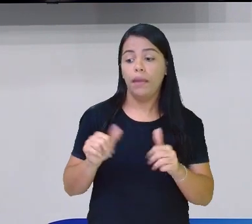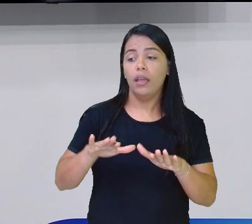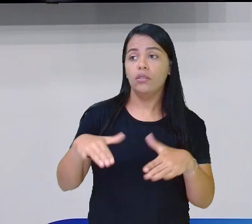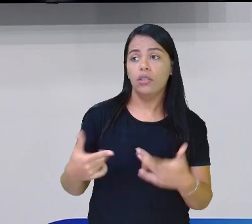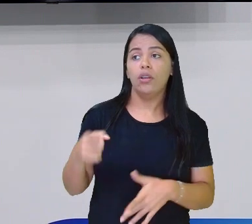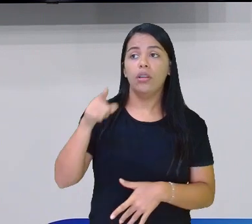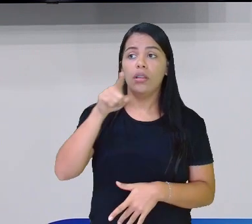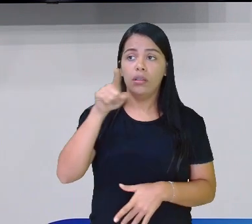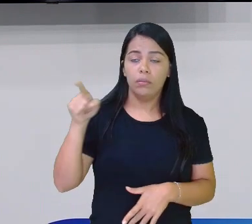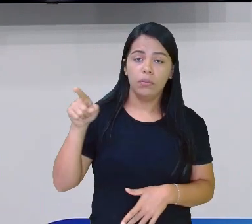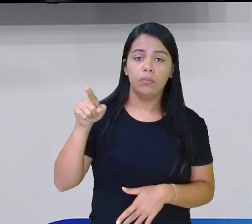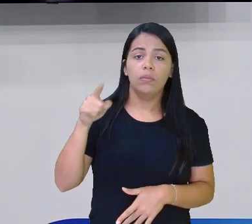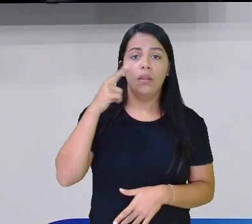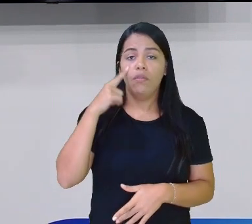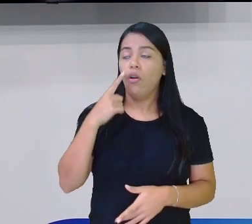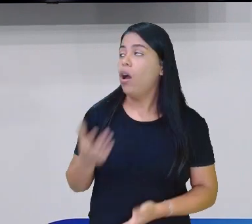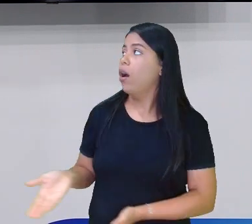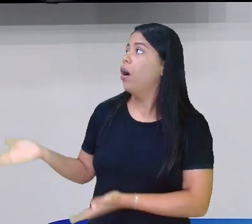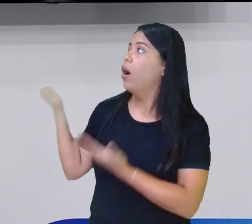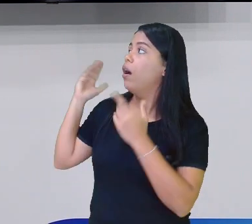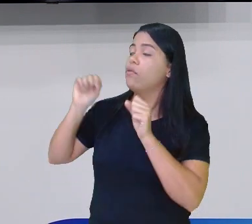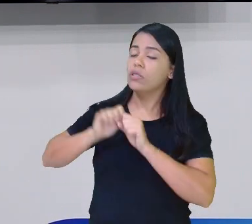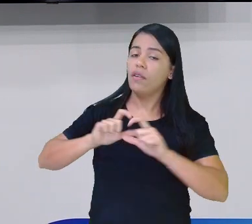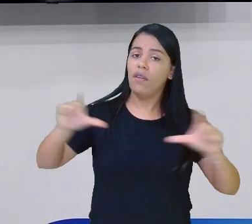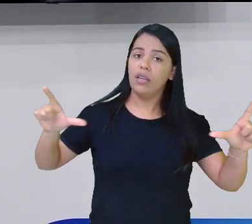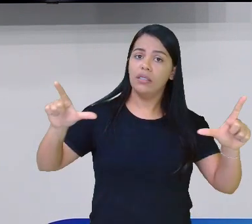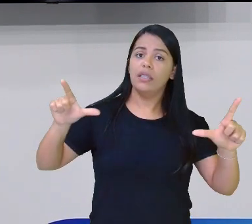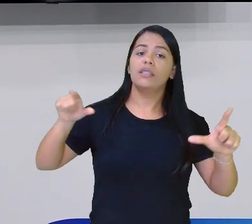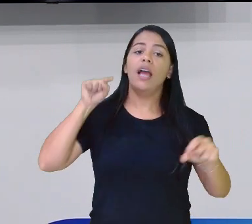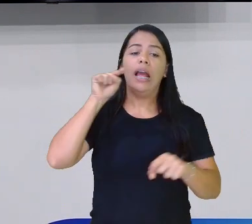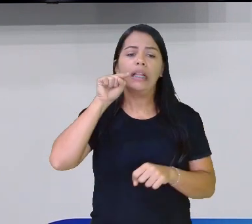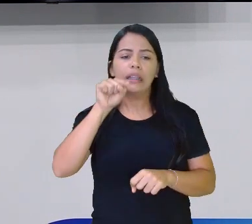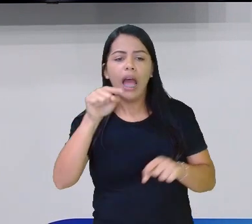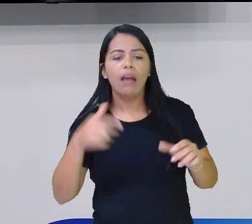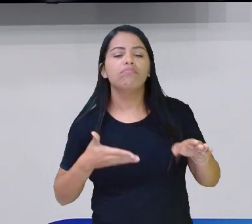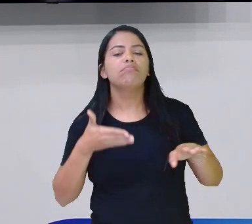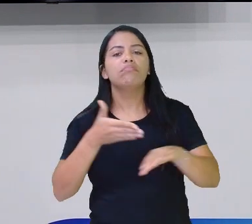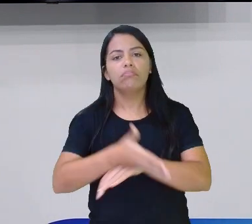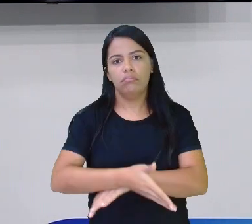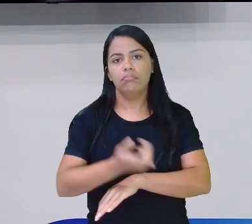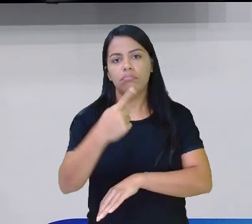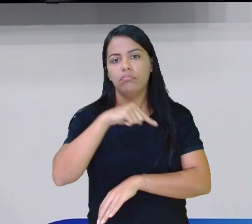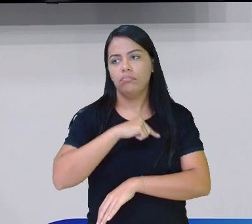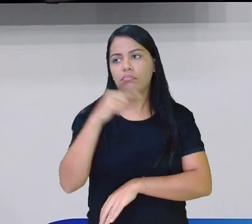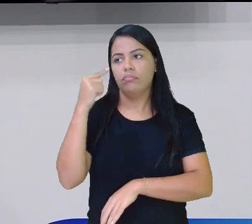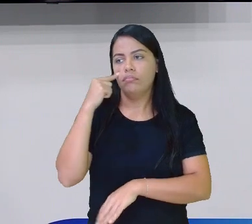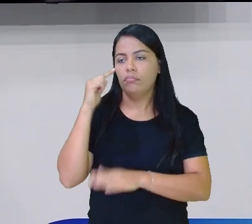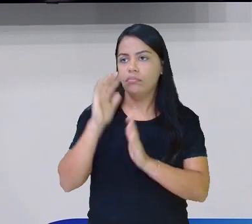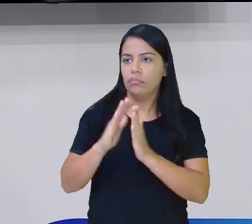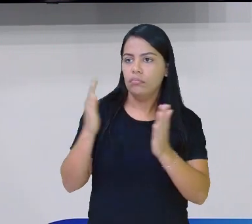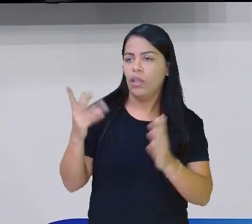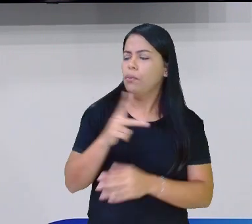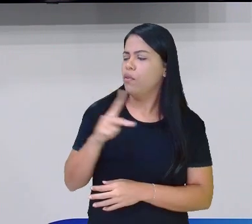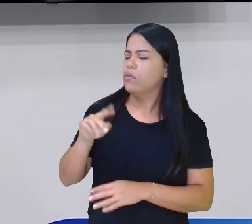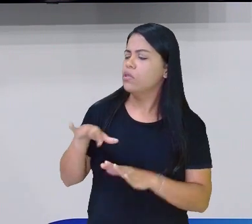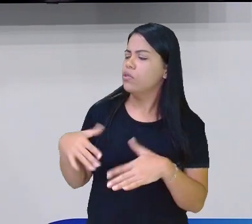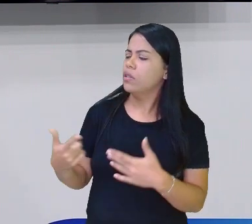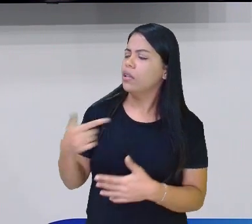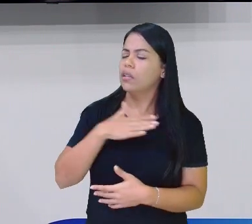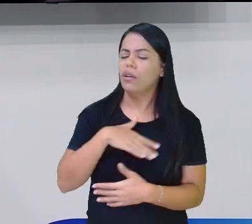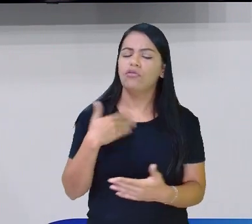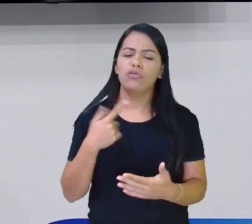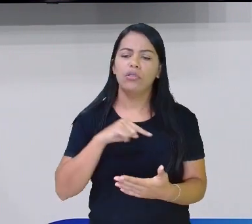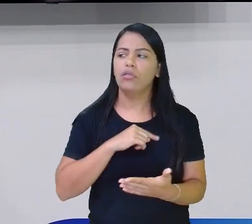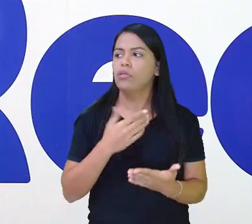clicar em entrar, que a gente vai ver aqui agora, e a gente vai trabalhar o livro. Professor, será? O que é que o senhor acha? Será que eles estão gostando